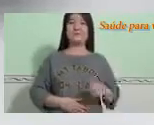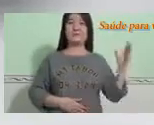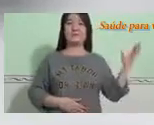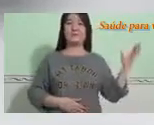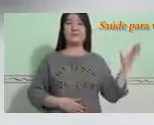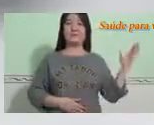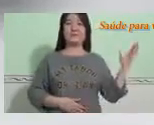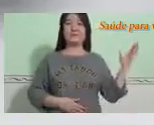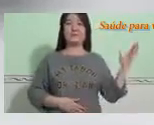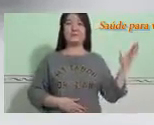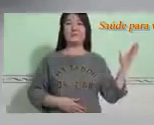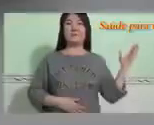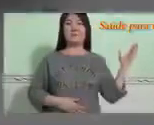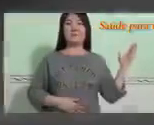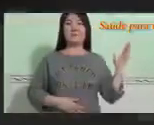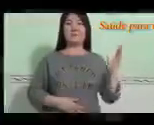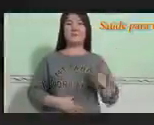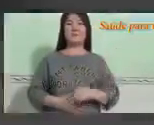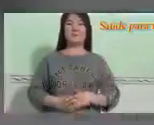acarretar insônia.